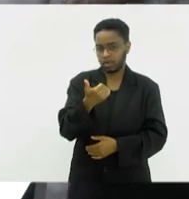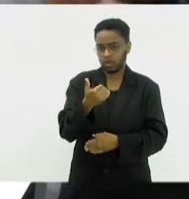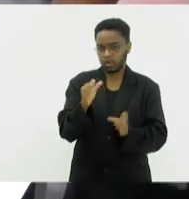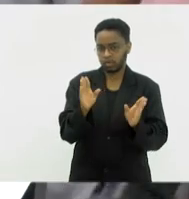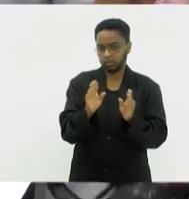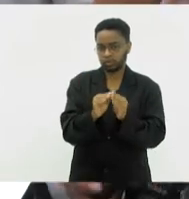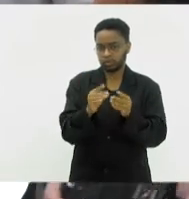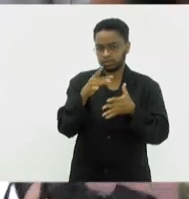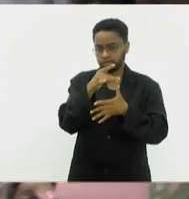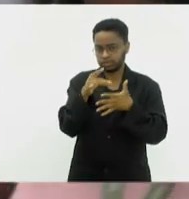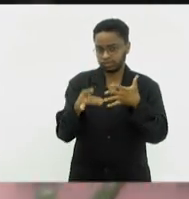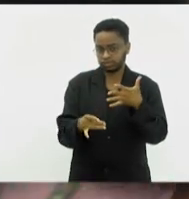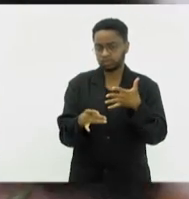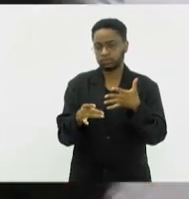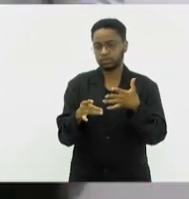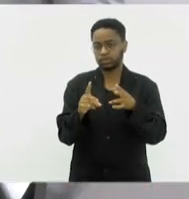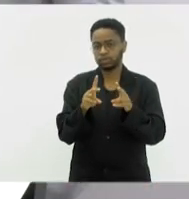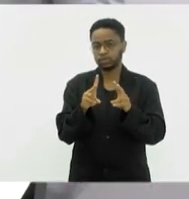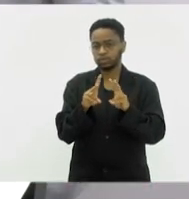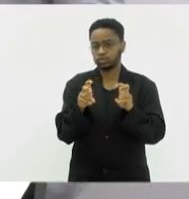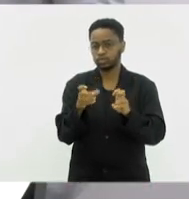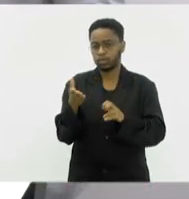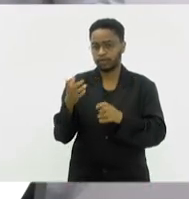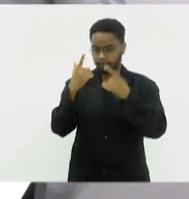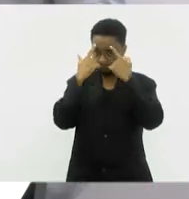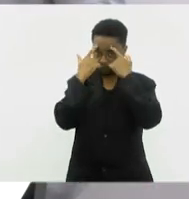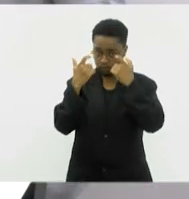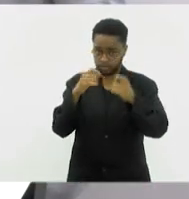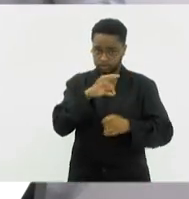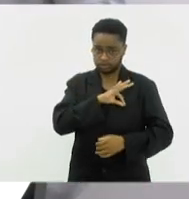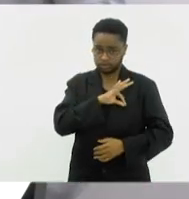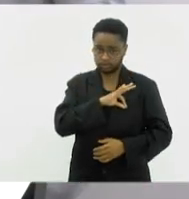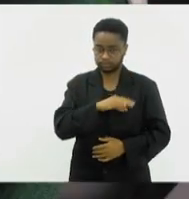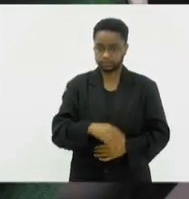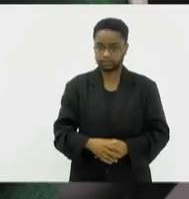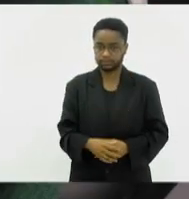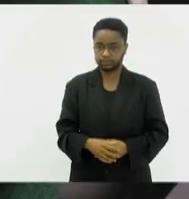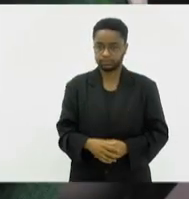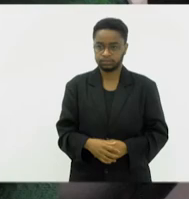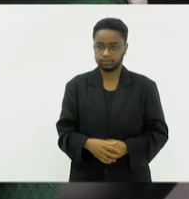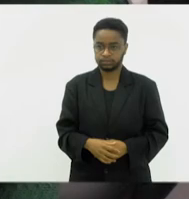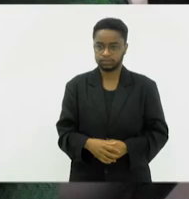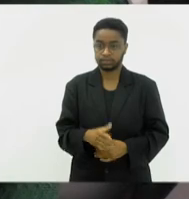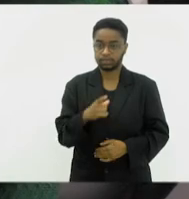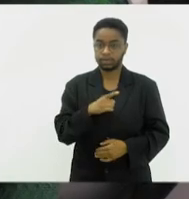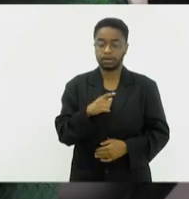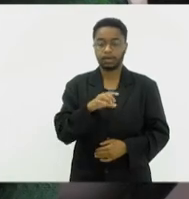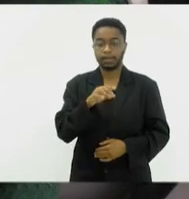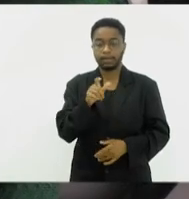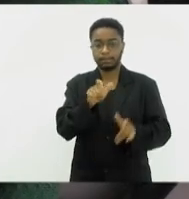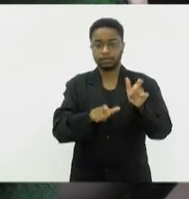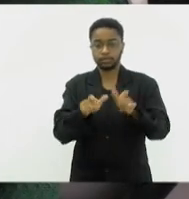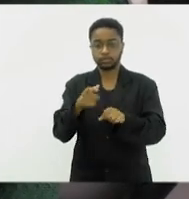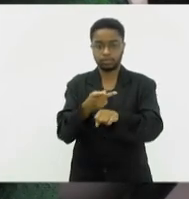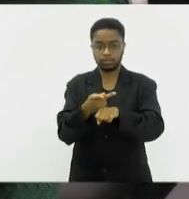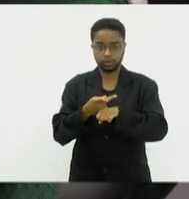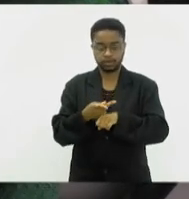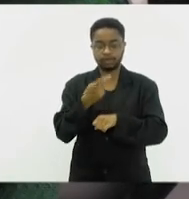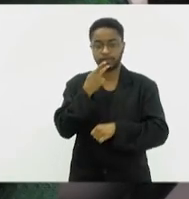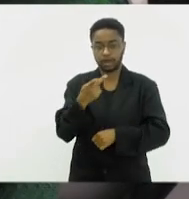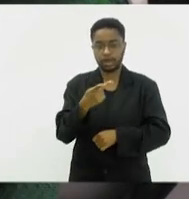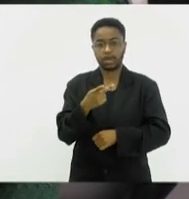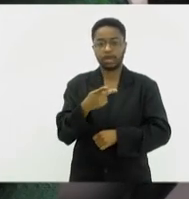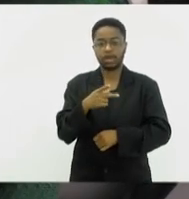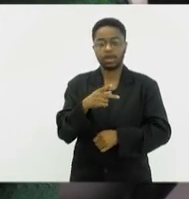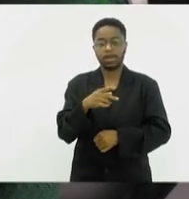pormenorizadamente a respeito dessa questão referente à violência policial? Então, pessoas que procuram a gente dizendo sofrer violências policiais